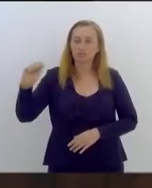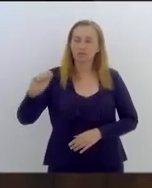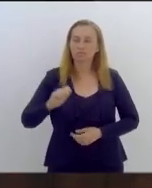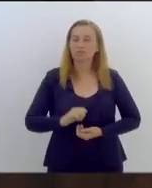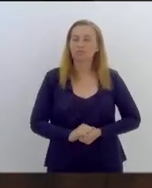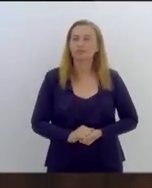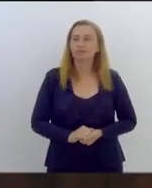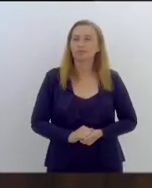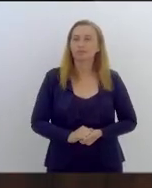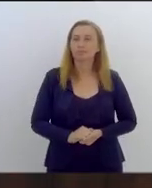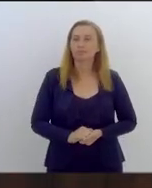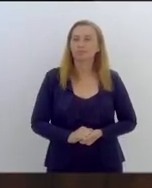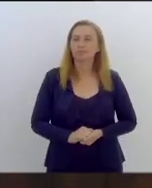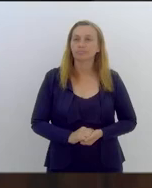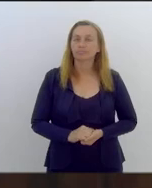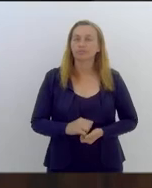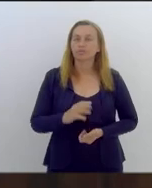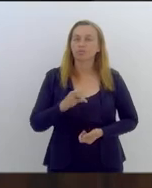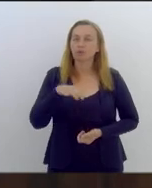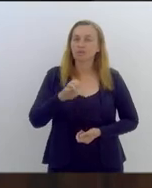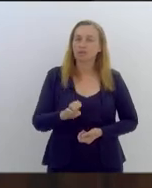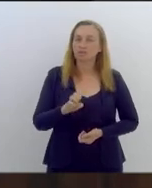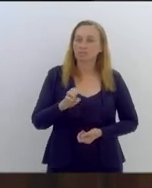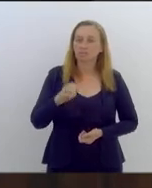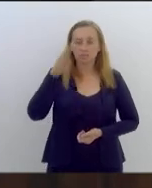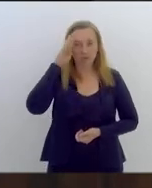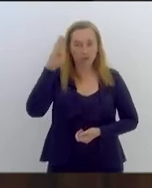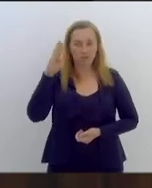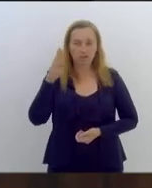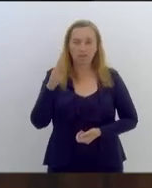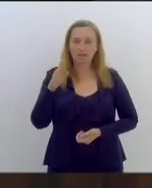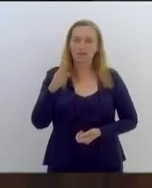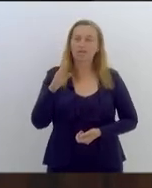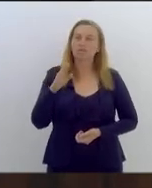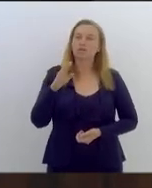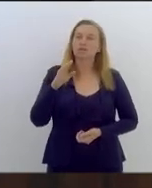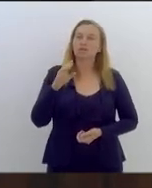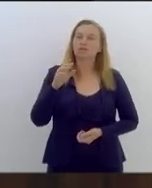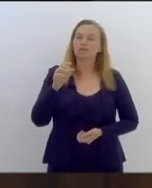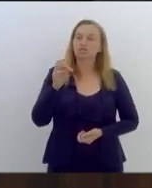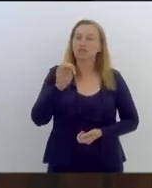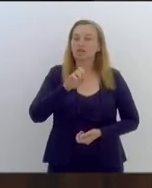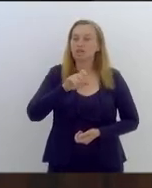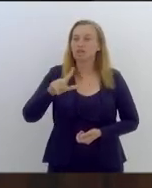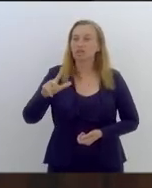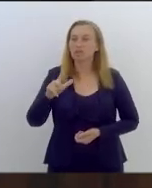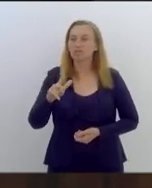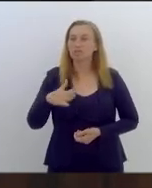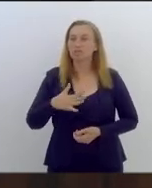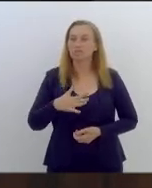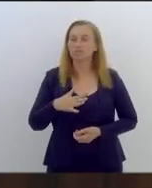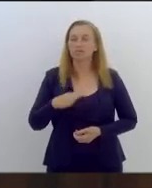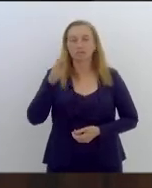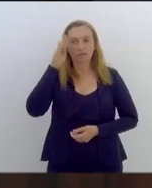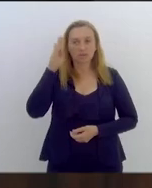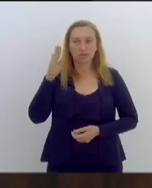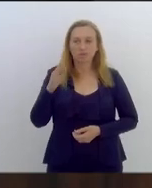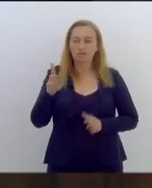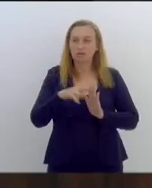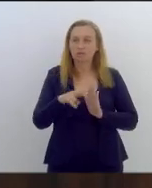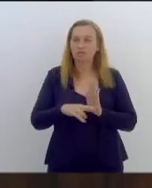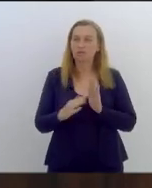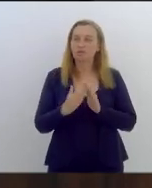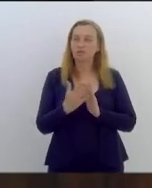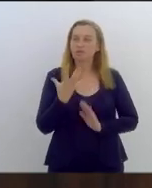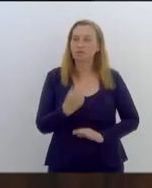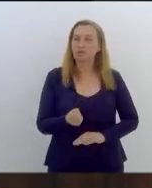respectivo diploma, ao comandante militar do Leste, senhor André Luiz Novaes Miranda, general do Exército. Parecida à Comissão de Normas Internas e Proporções Externas,